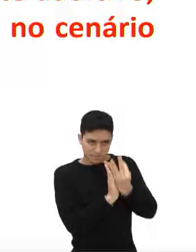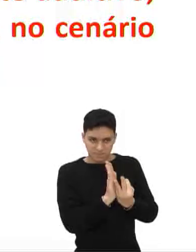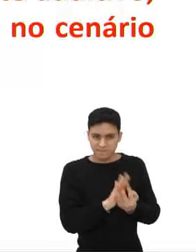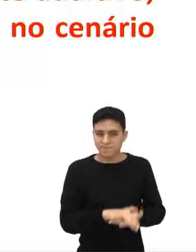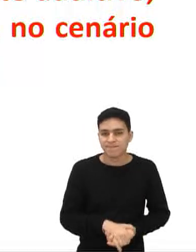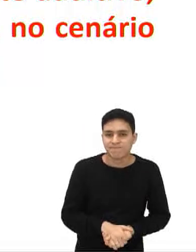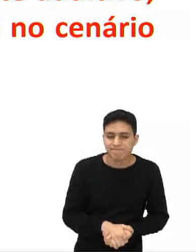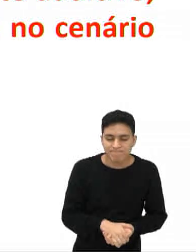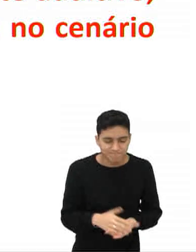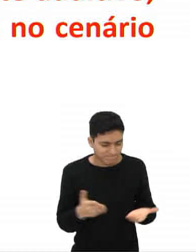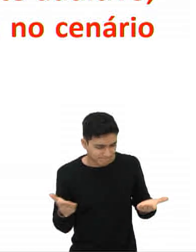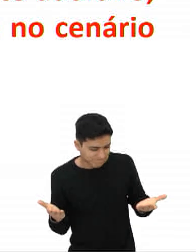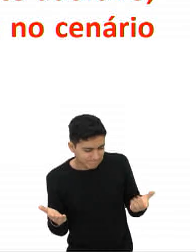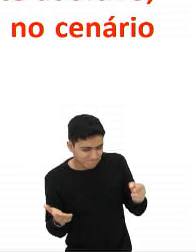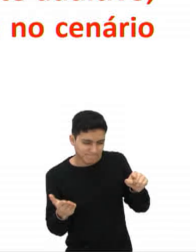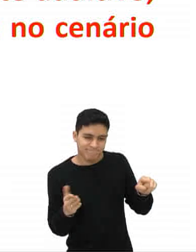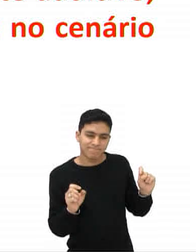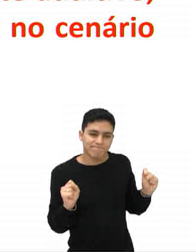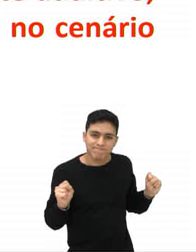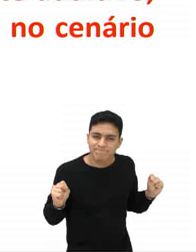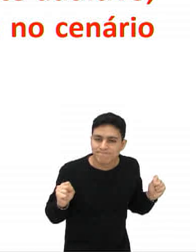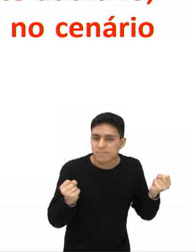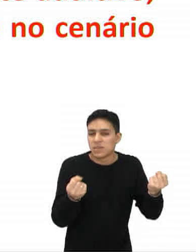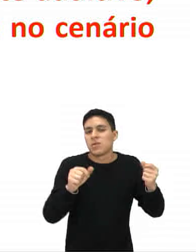ver? Então, a tese